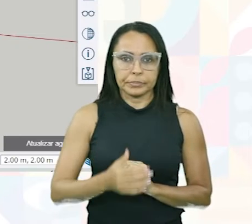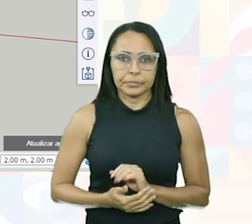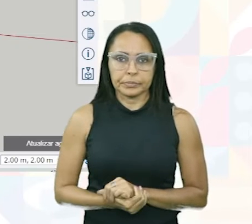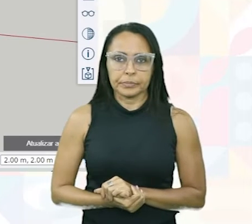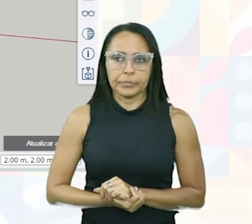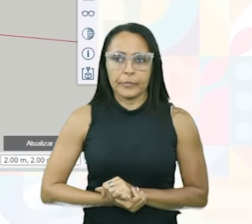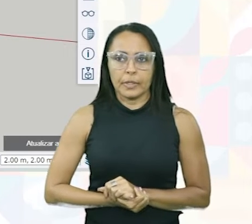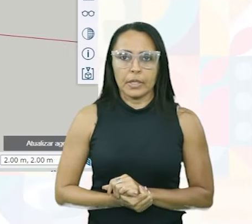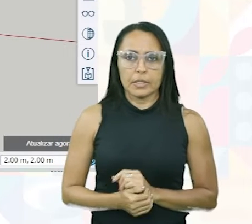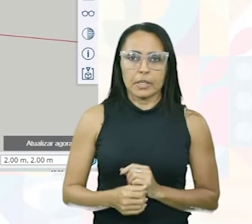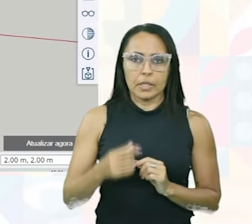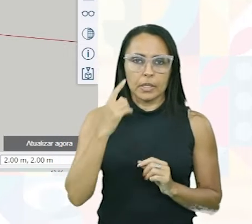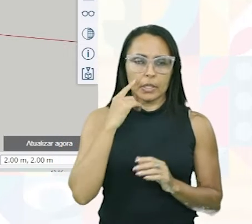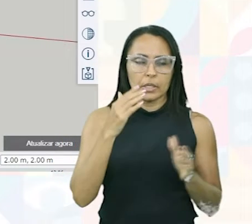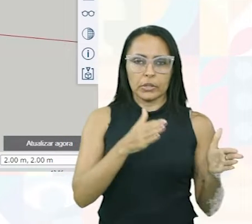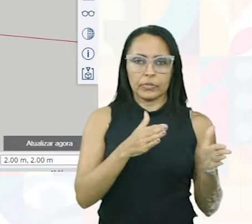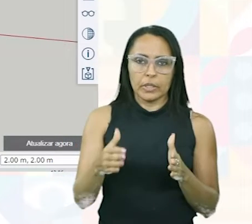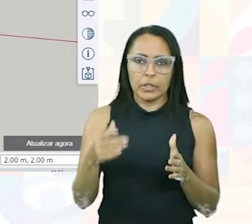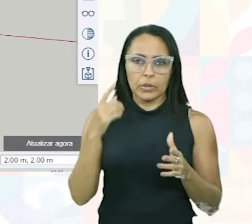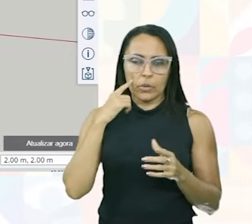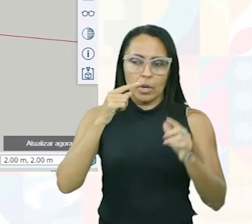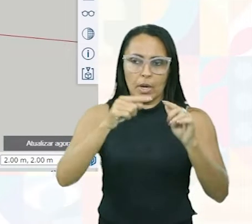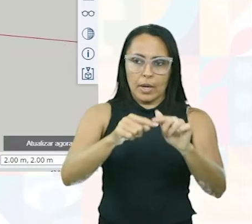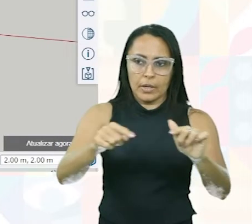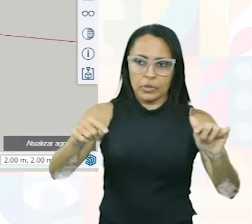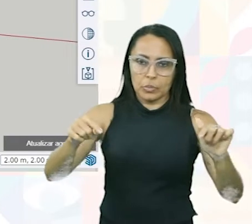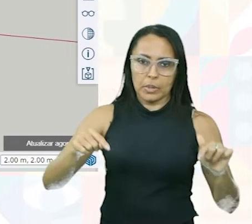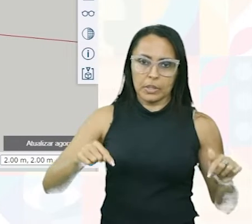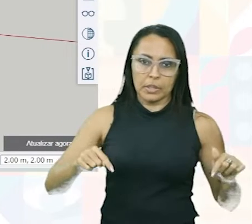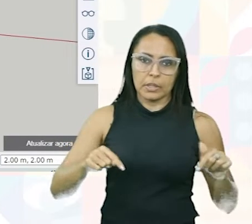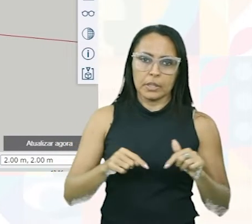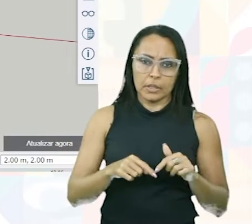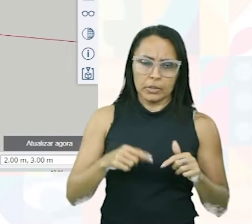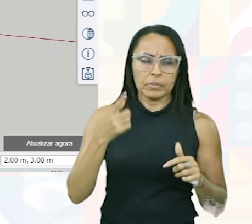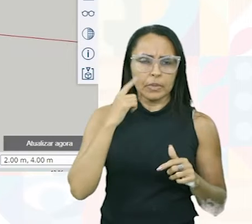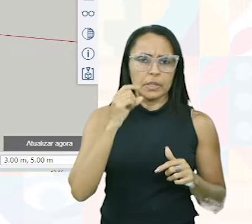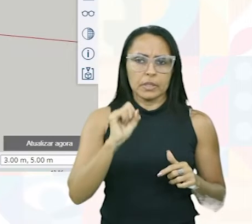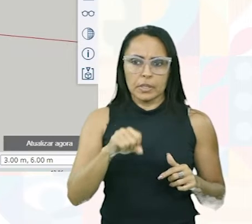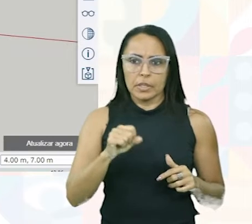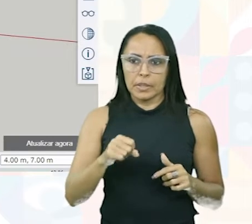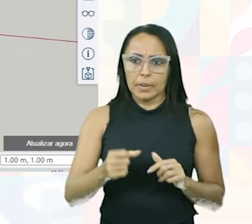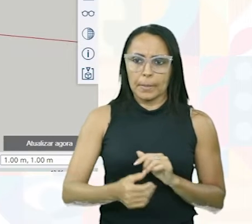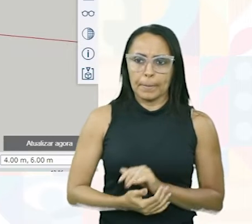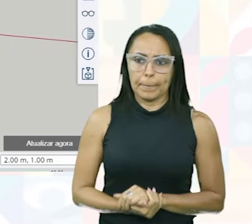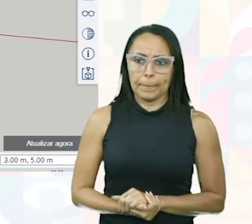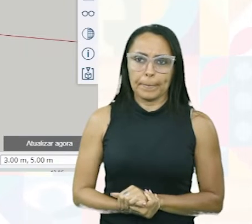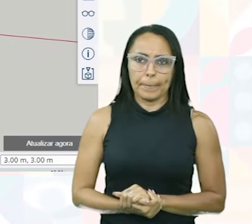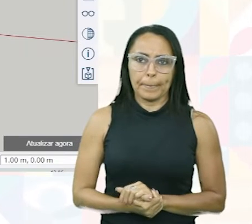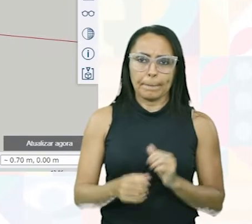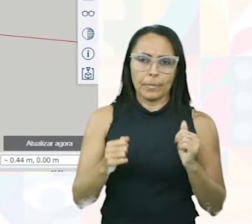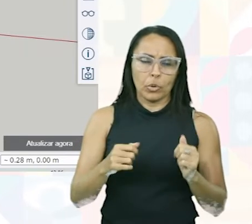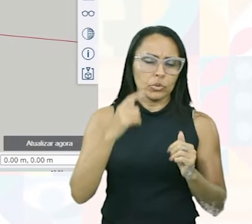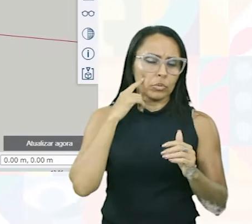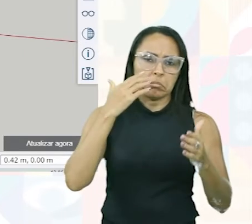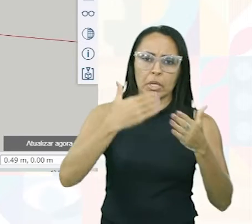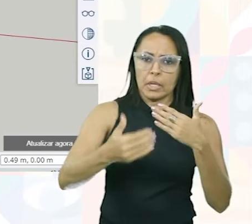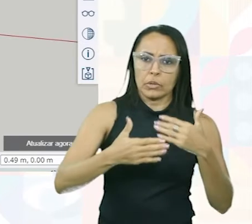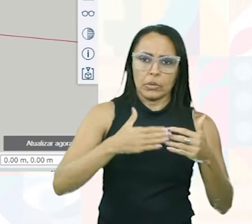canto inferior, as medidas que estão atribuídas para esse retângulo. Então, eu posso